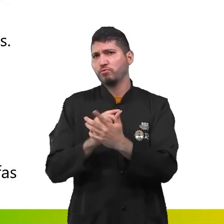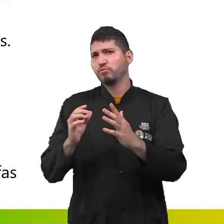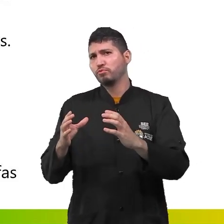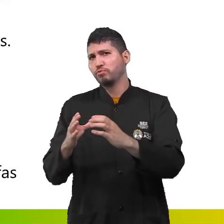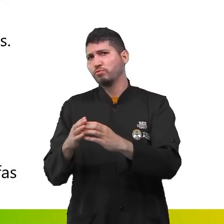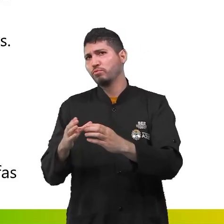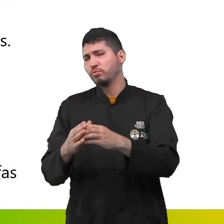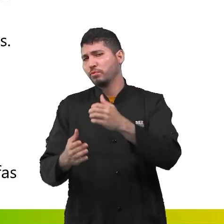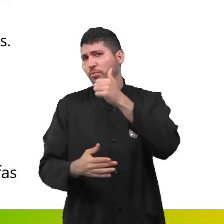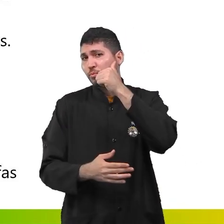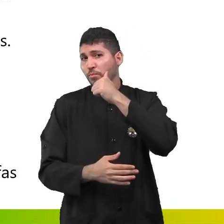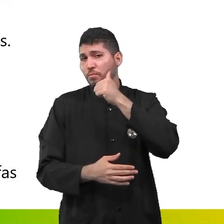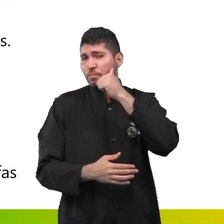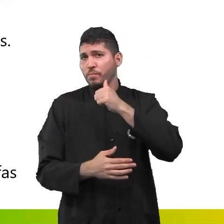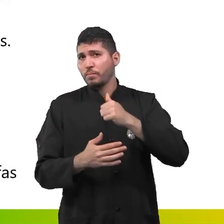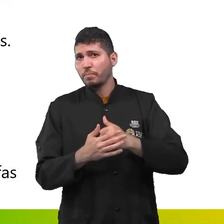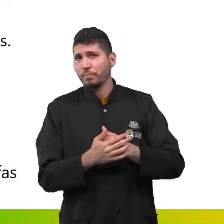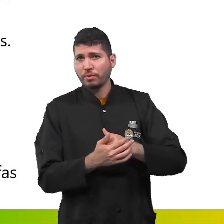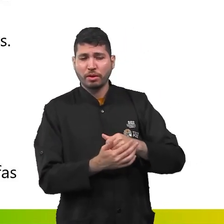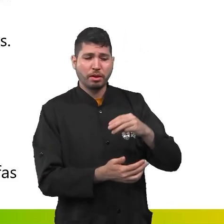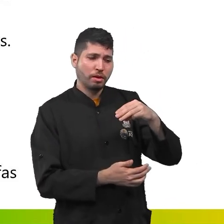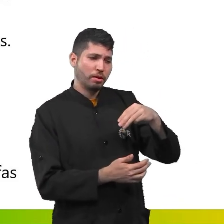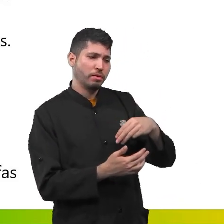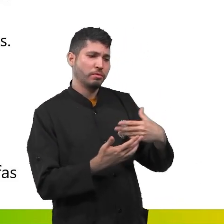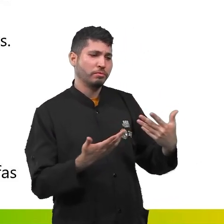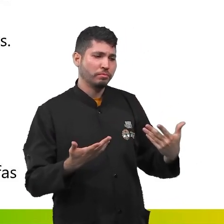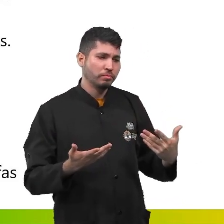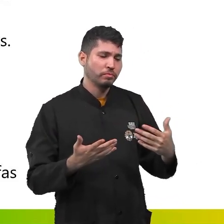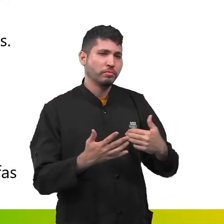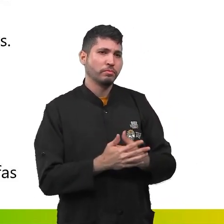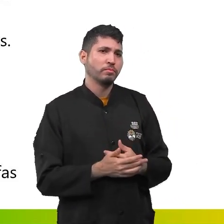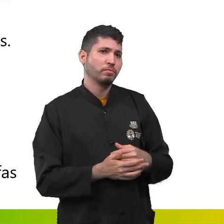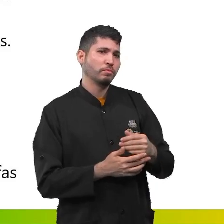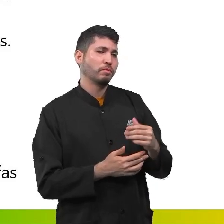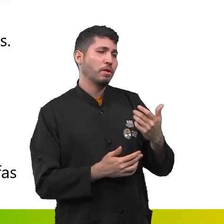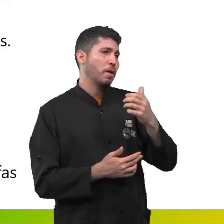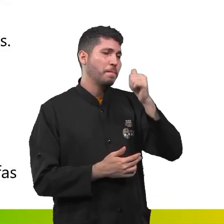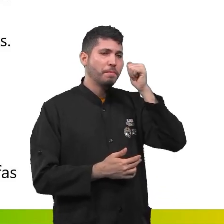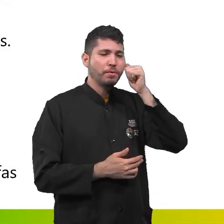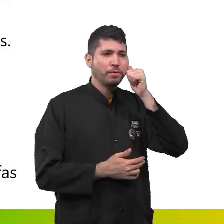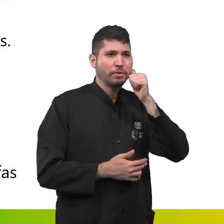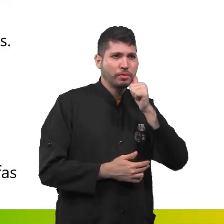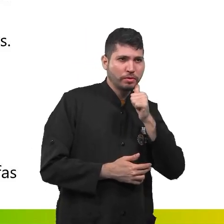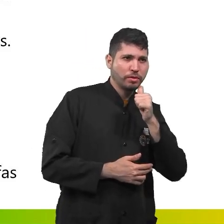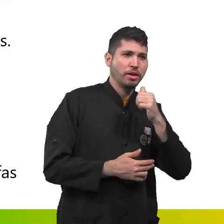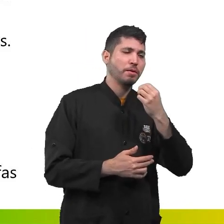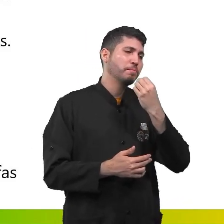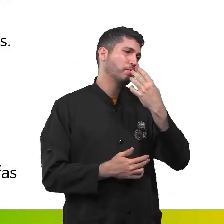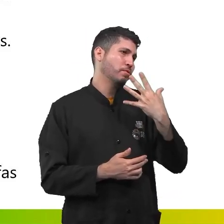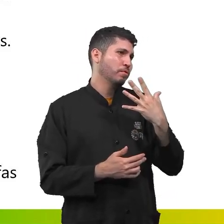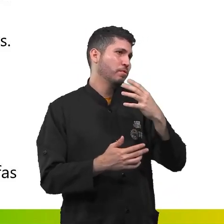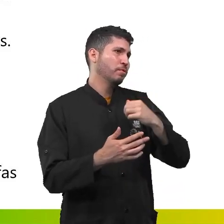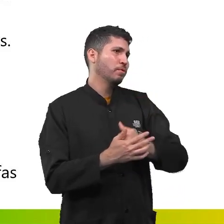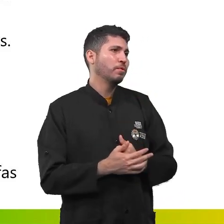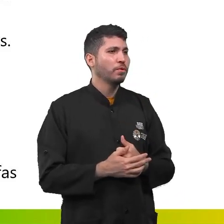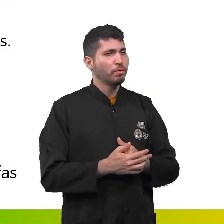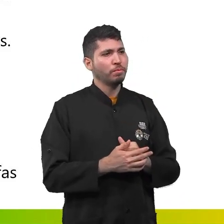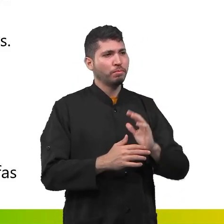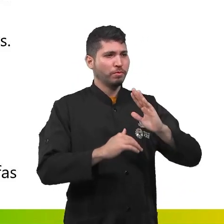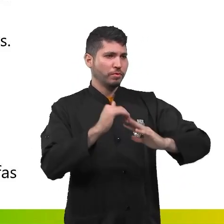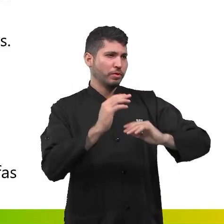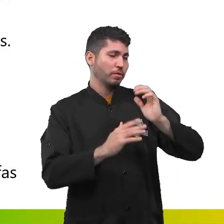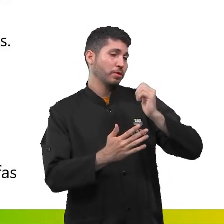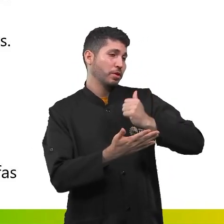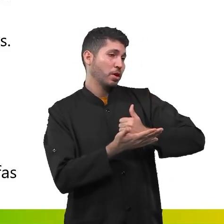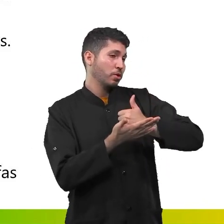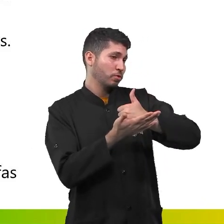né, que ela é sempre indagadora, ela diz, segundo o Bozo não morrer que tenha cocineira, lavadeira, mucama e demais é pouco morrer. Ou